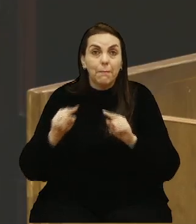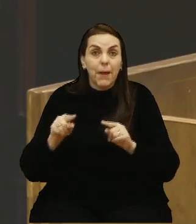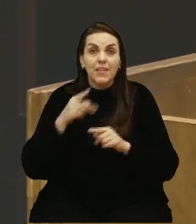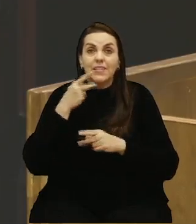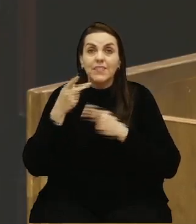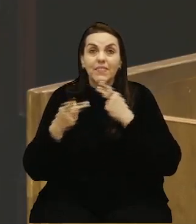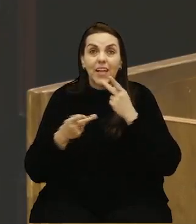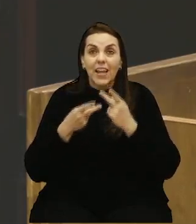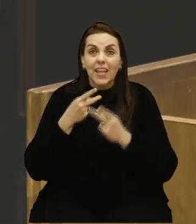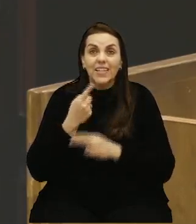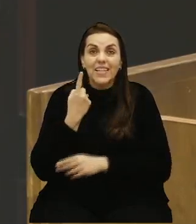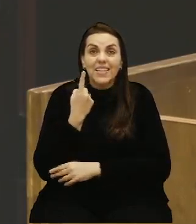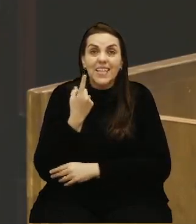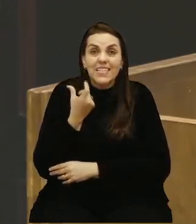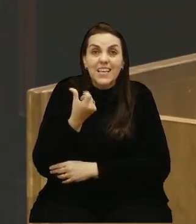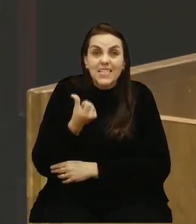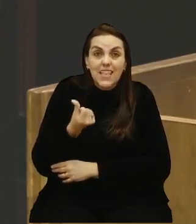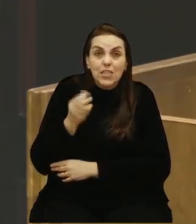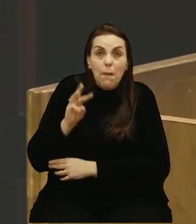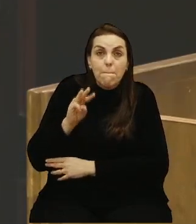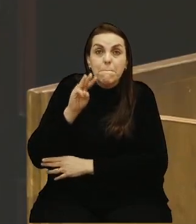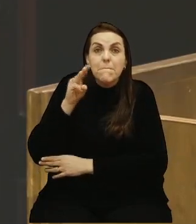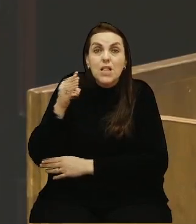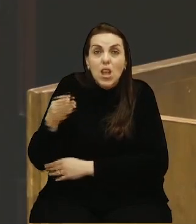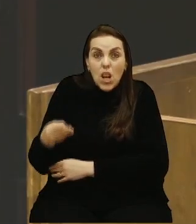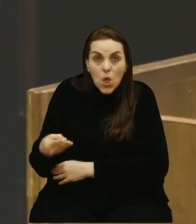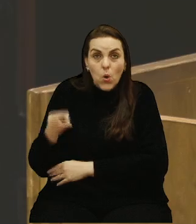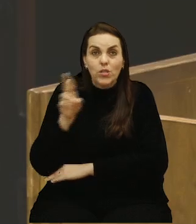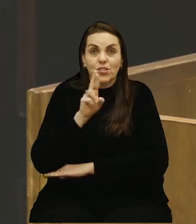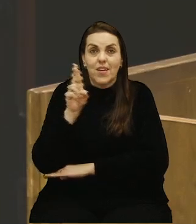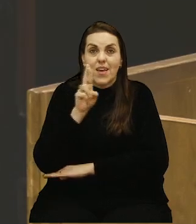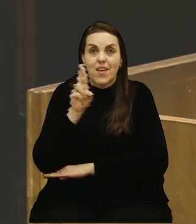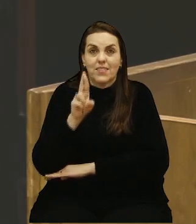em 16 milhões de reais.